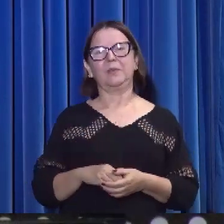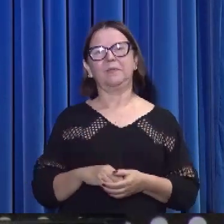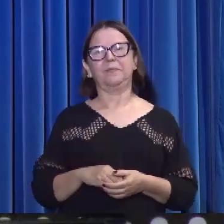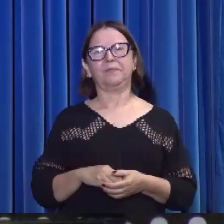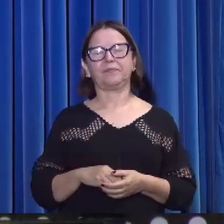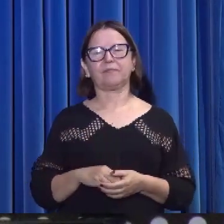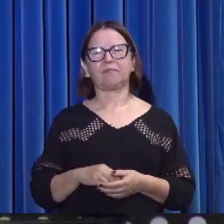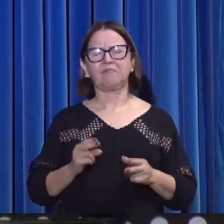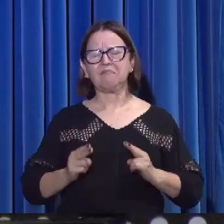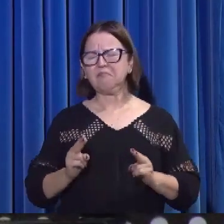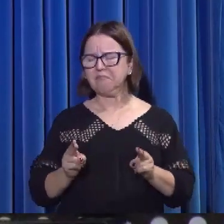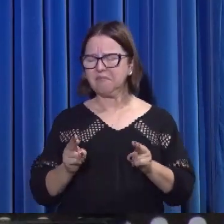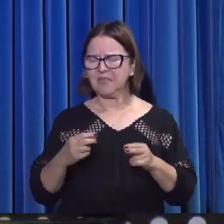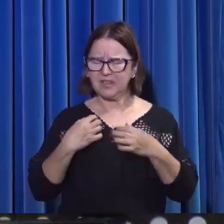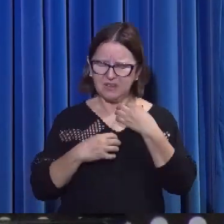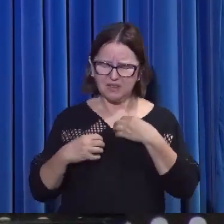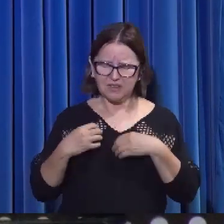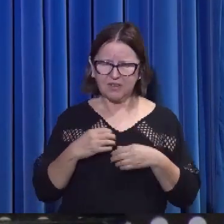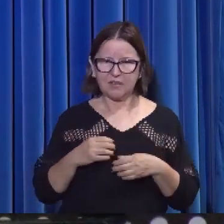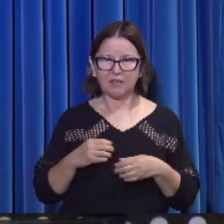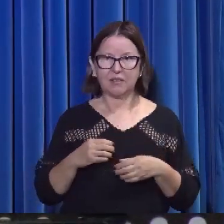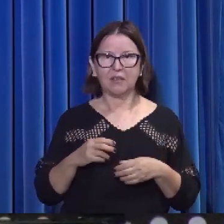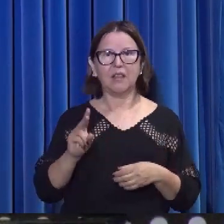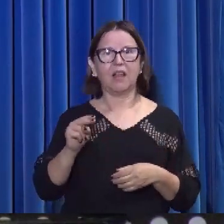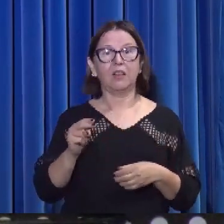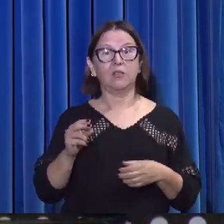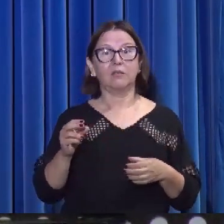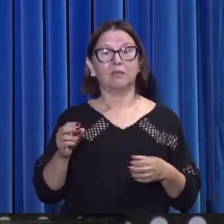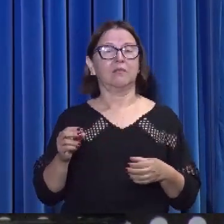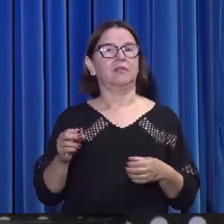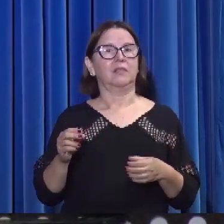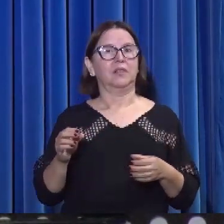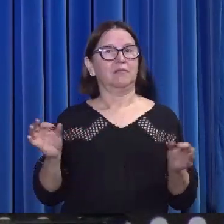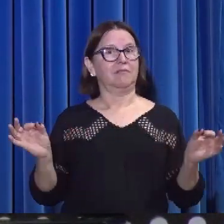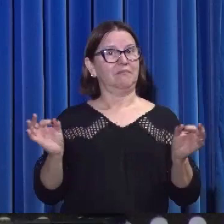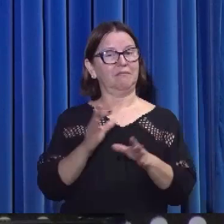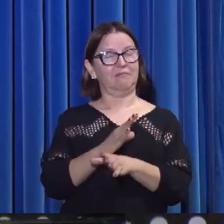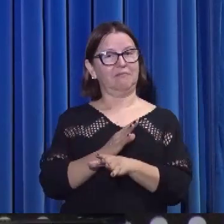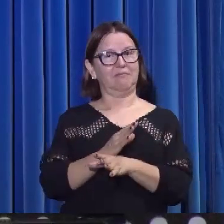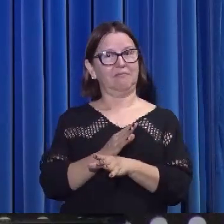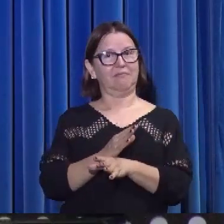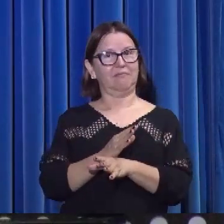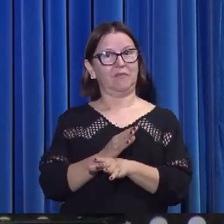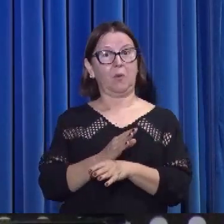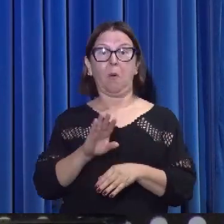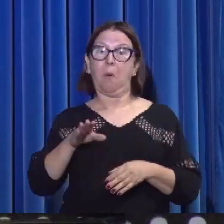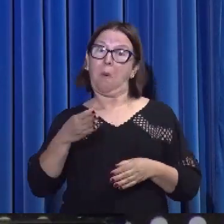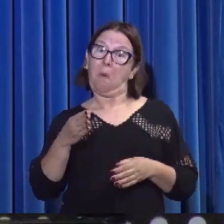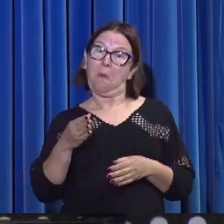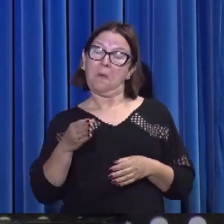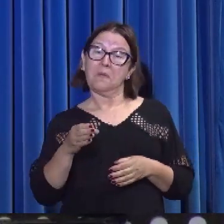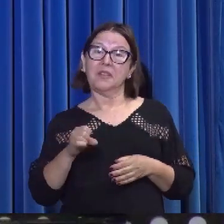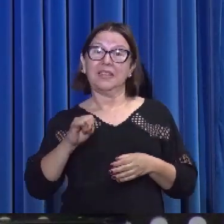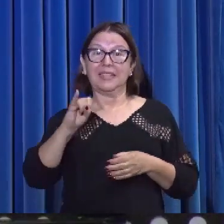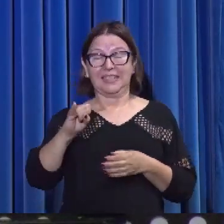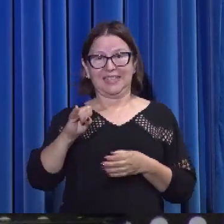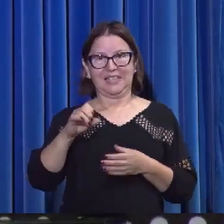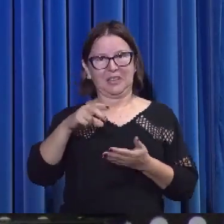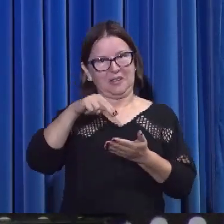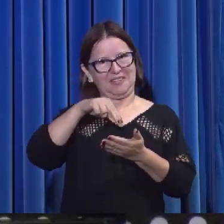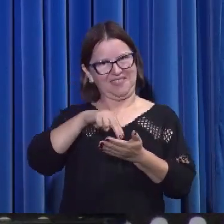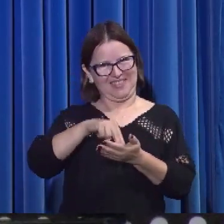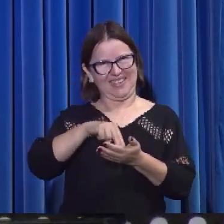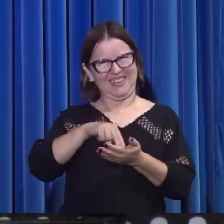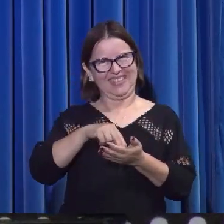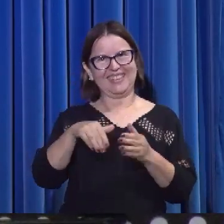Sempre vai ser inquieto, ele nunca vai estar pleno, a não ser que ele esteja olhando firmemente, fixamente para